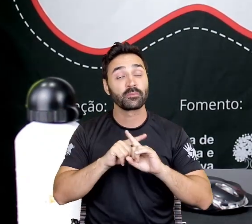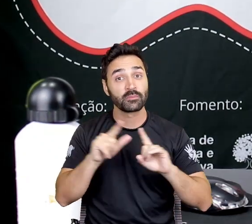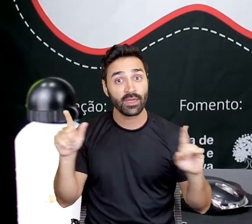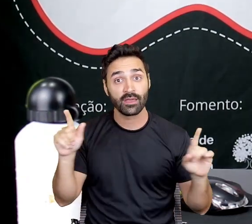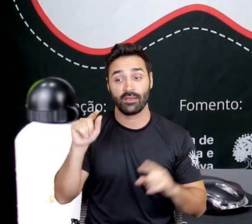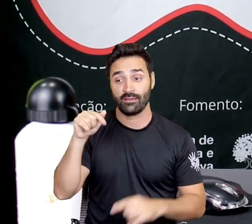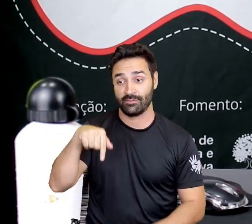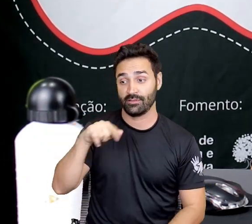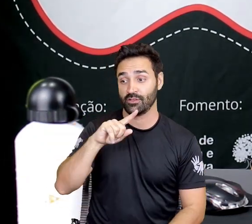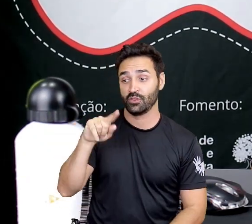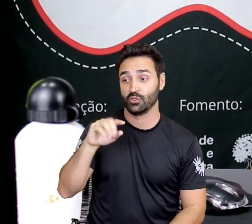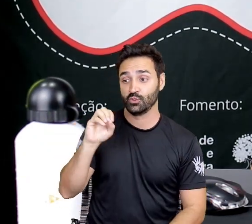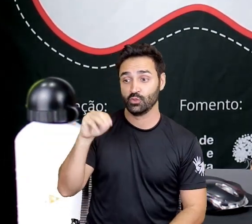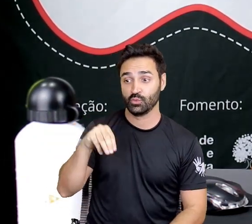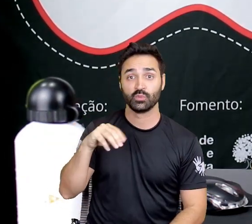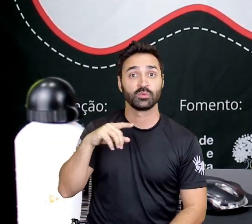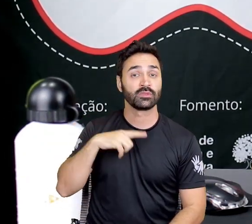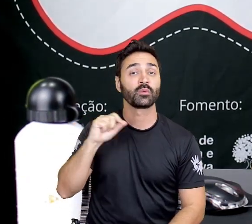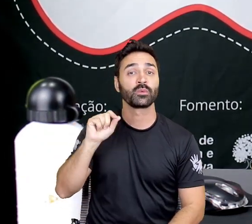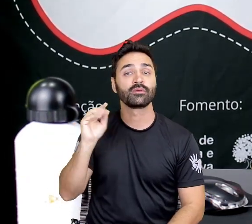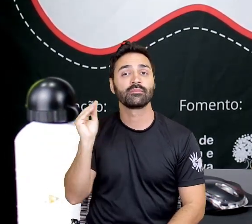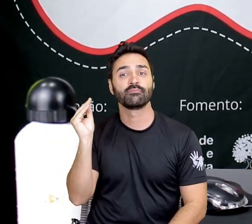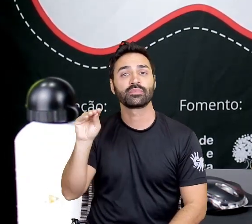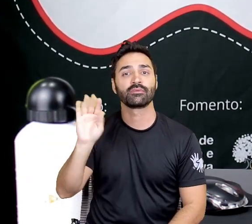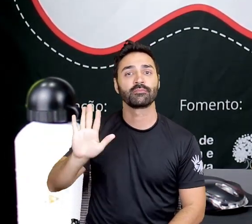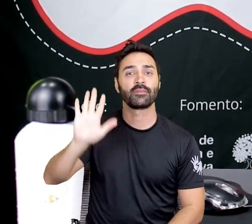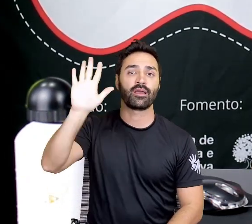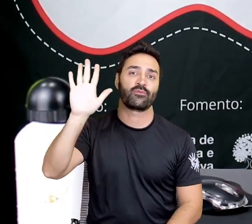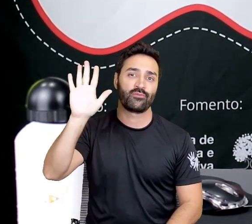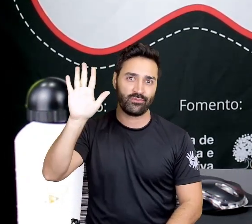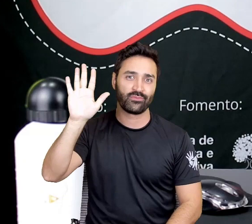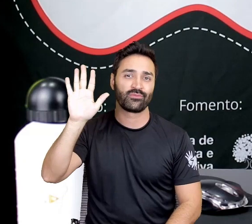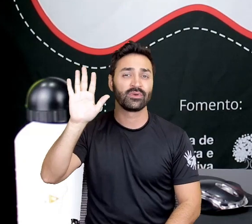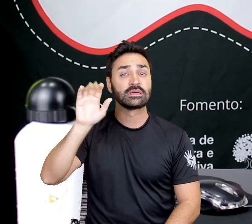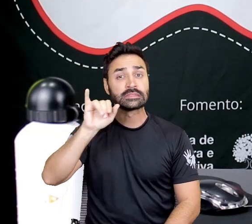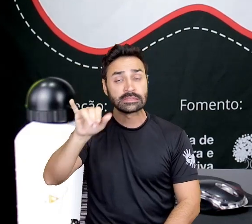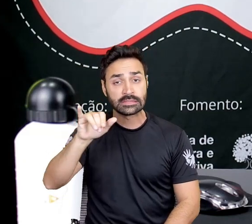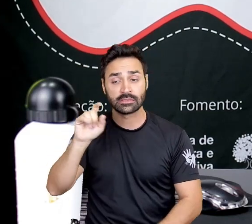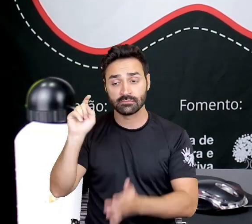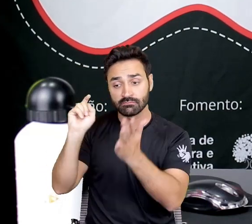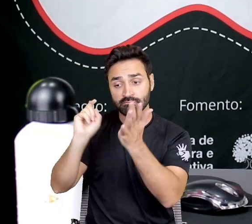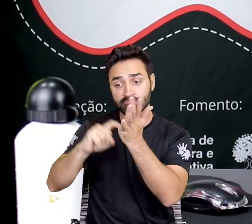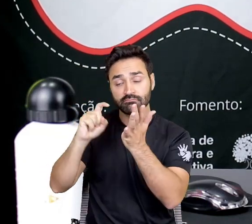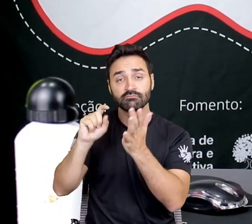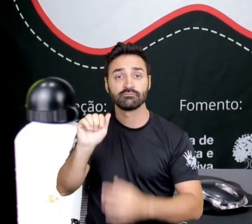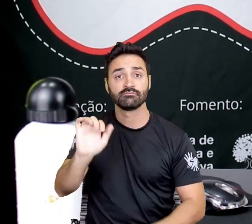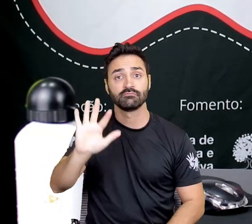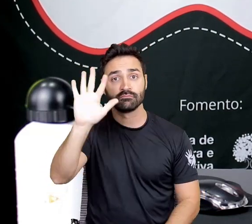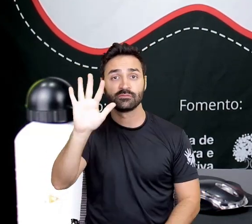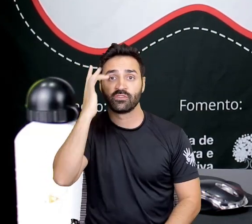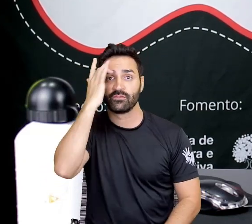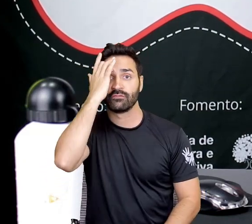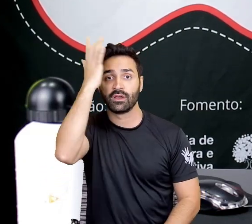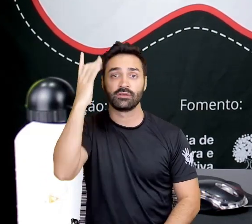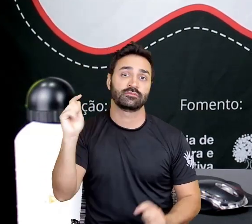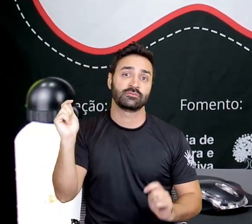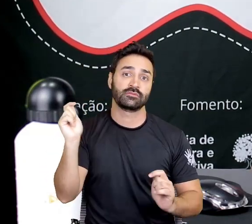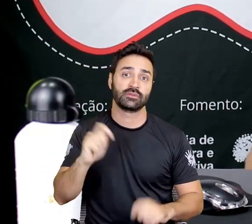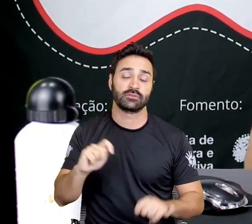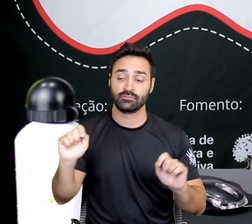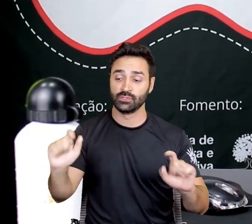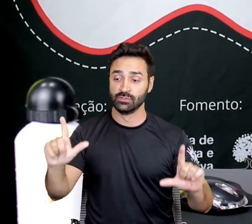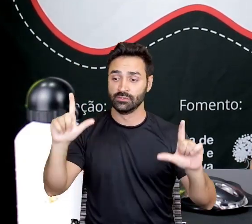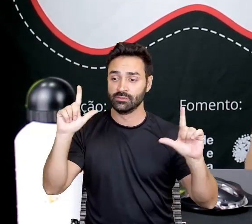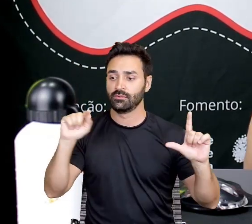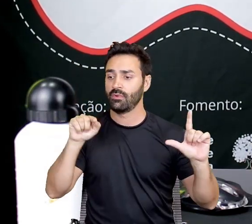tem, que é o levantar a mão. Então tem uma opção aí para você levantar a mãozinha, que você clica na mãozinha, ela aparece aqui,